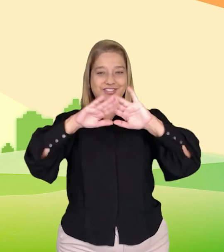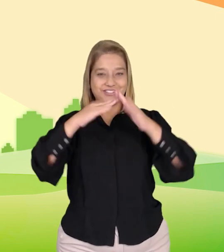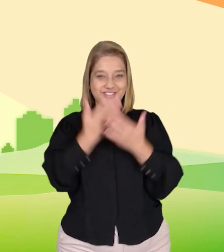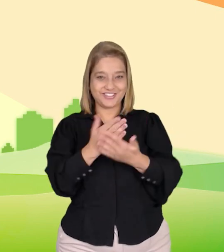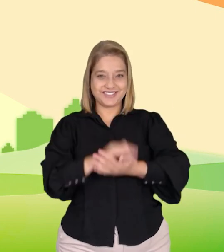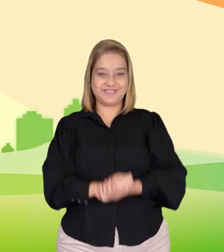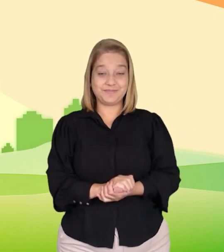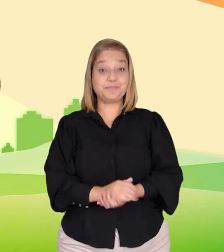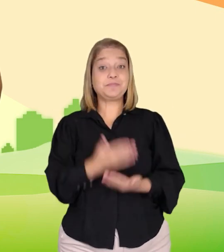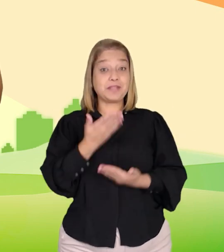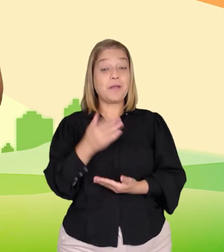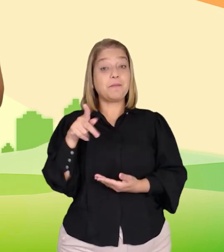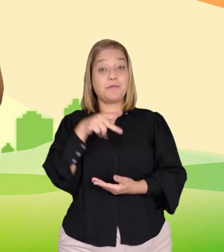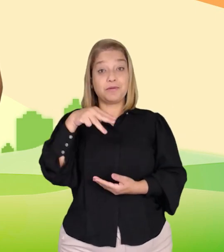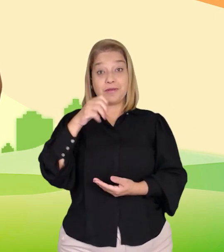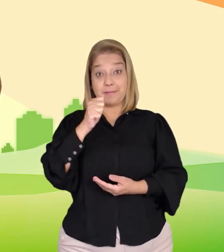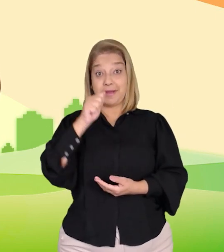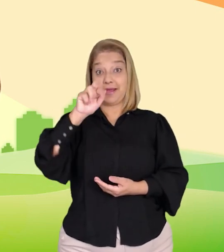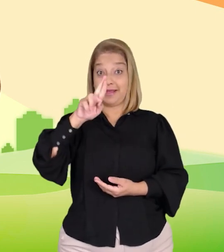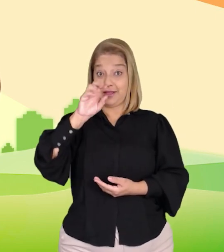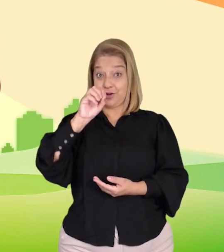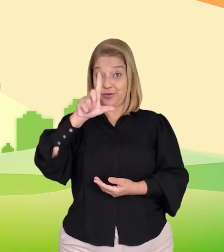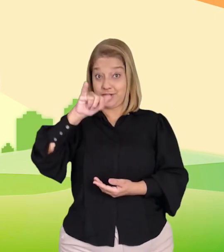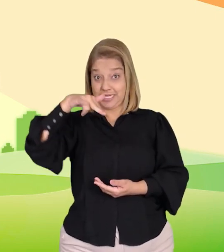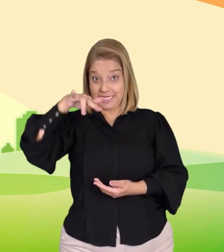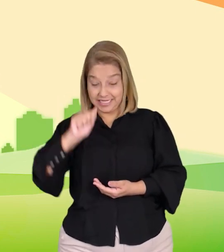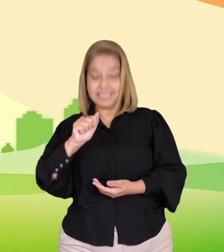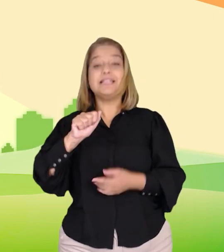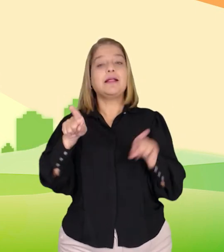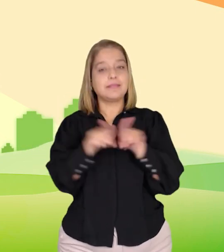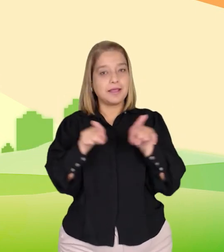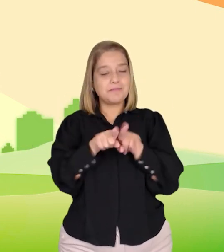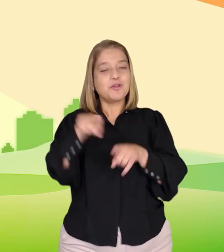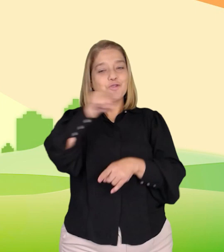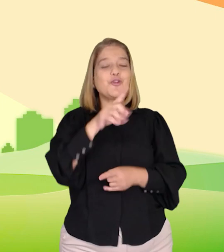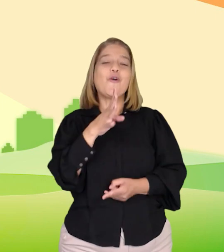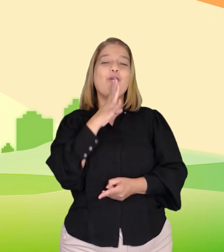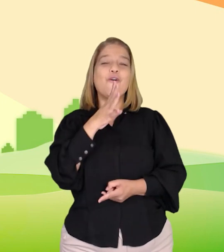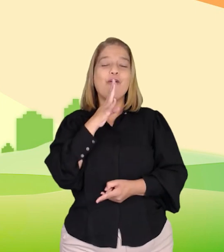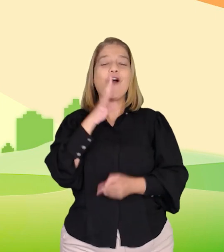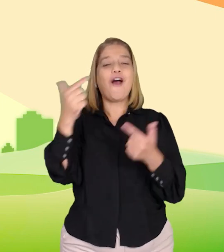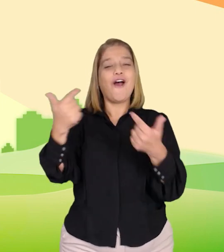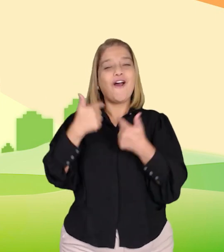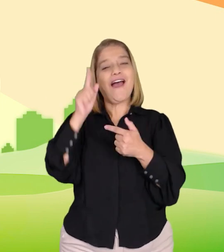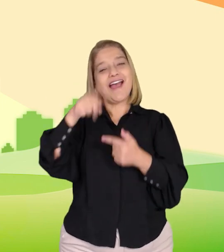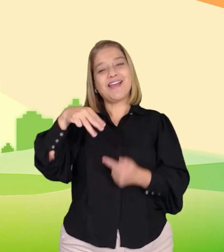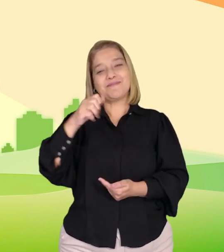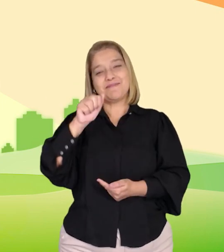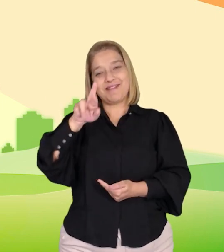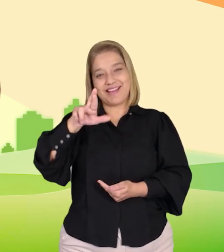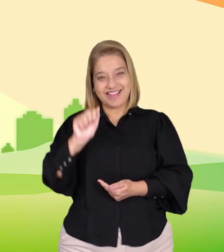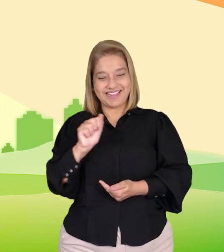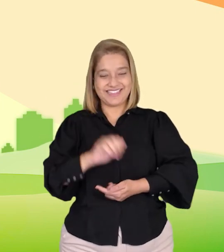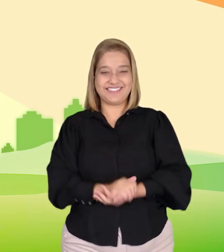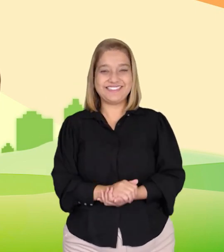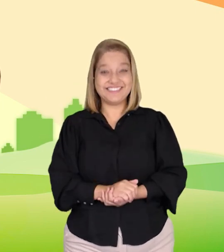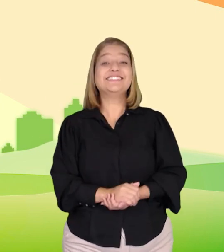Conexão Escola. Eu sou a professora Marolina Ribeiro, também conhecida como